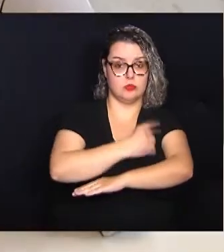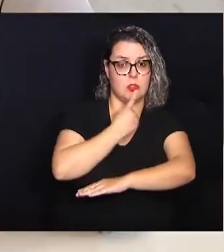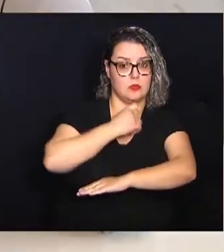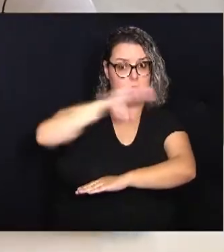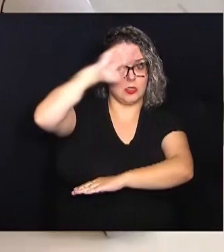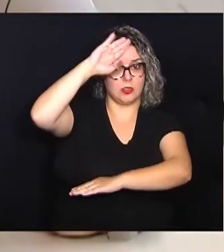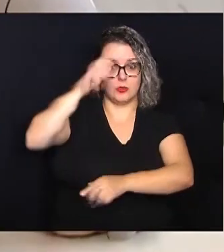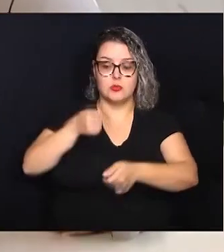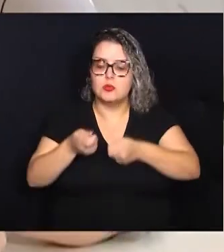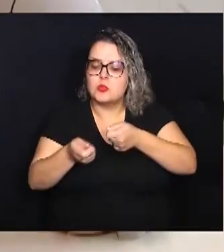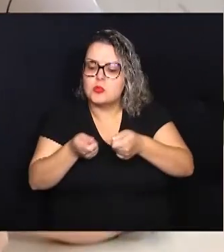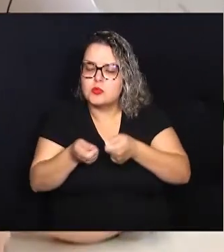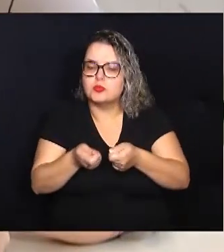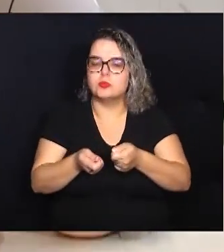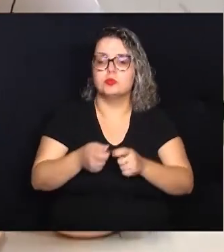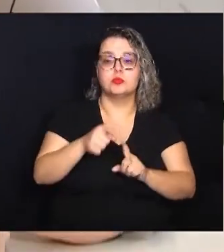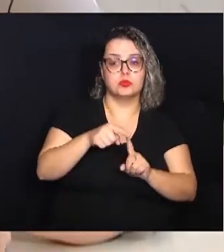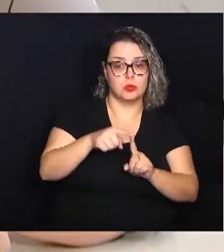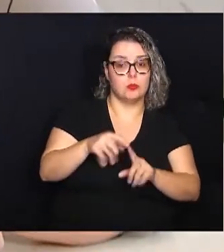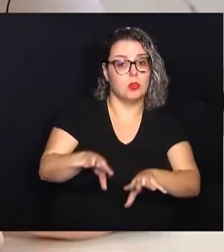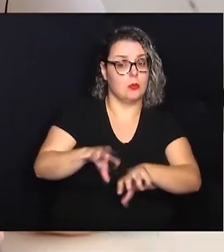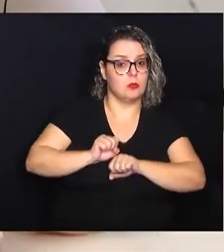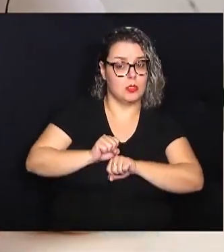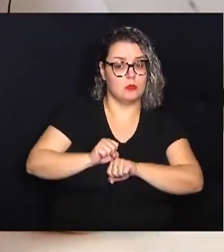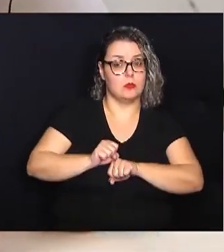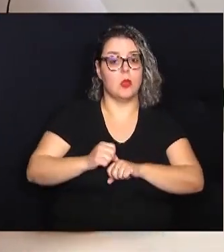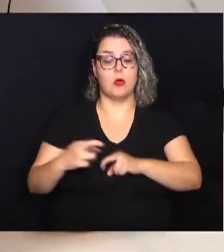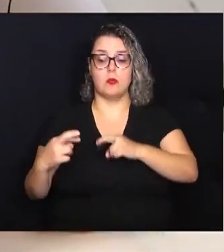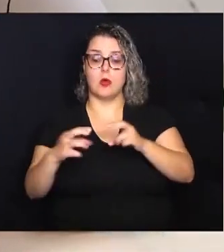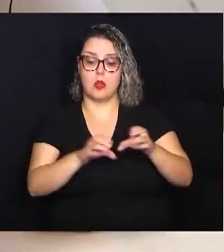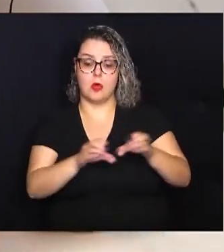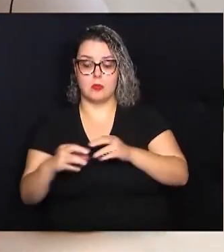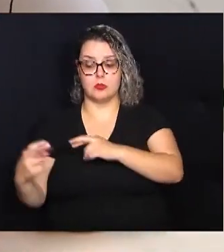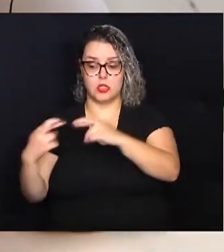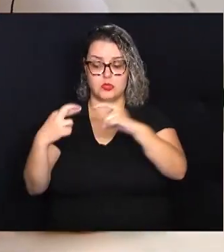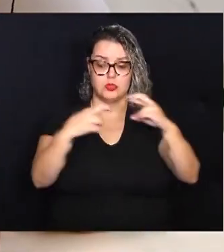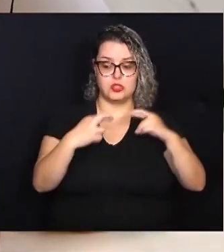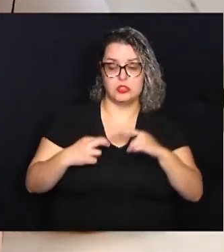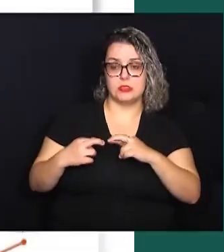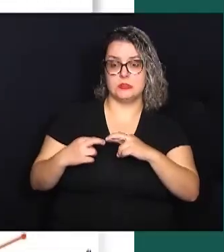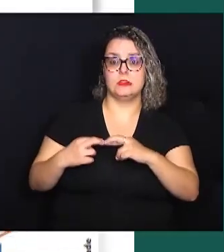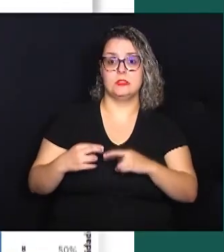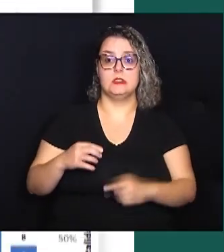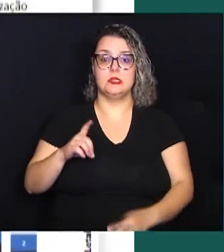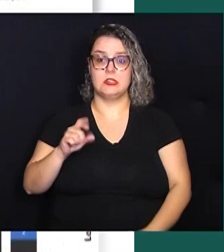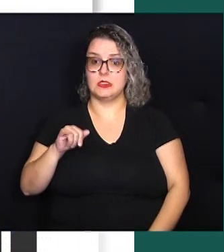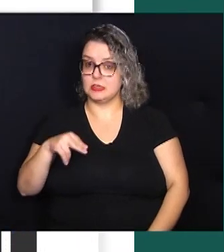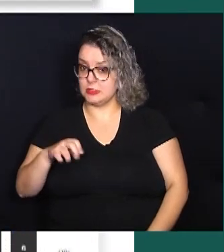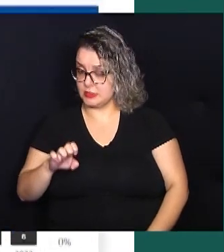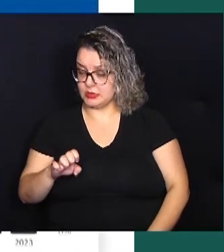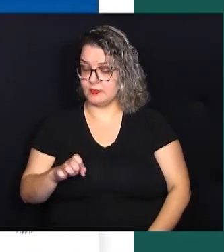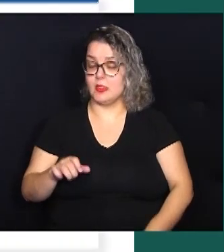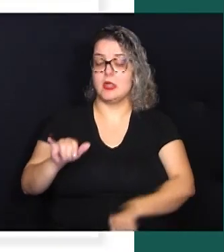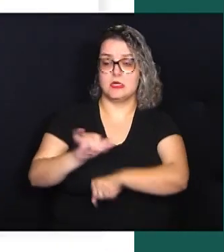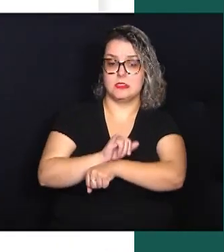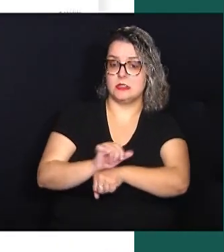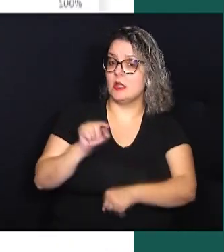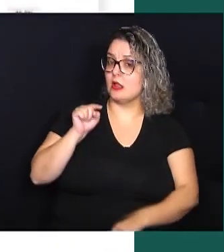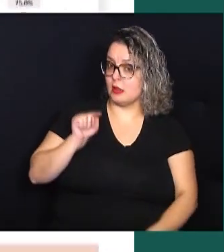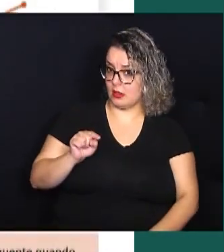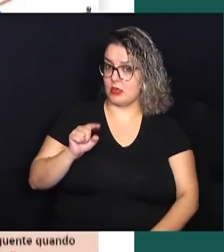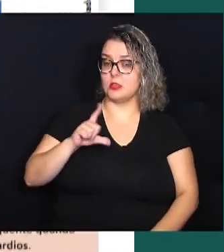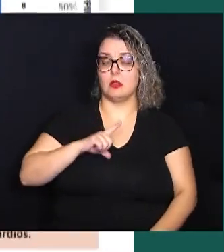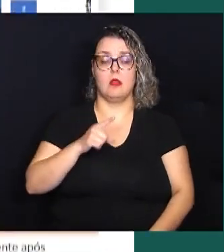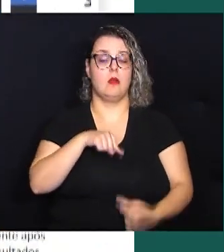casos. Como explica a coordenadora da Vigilância Epidemiológica da cidade, Daiane Morato, a ferramenta tem o objetivo